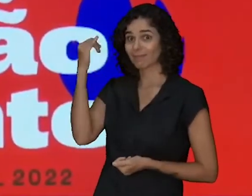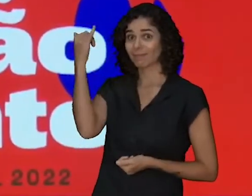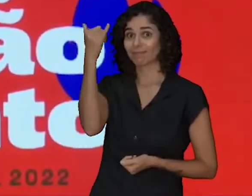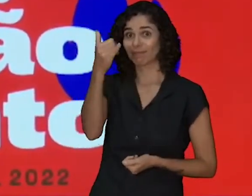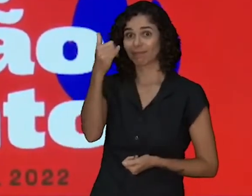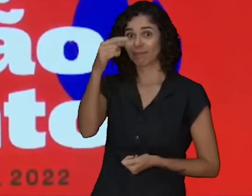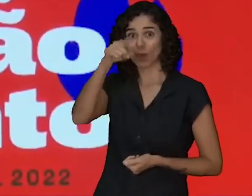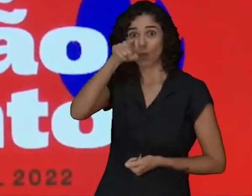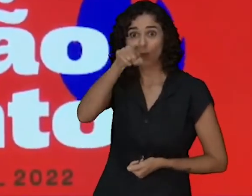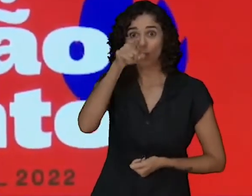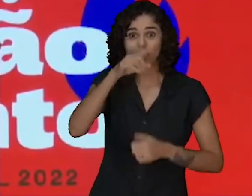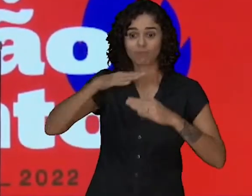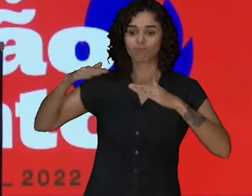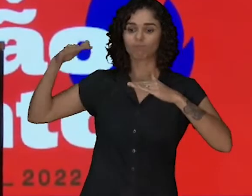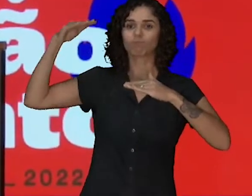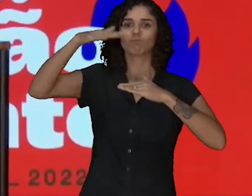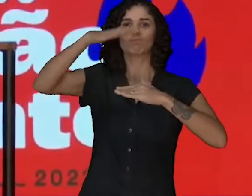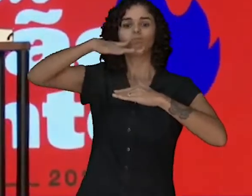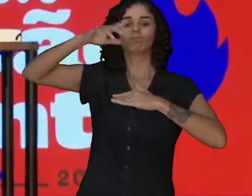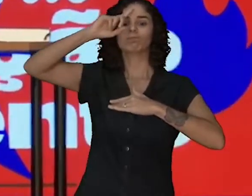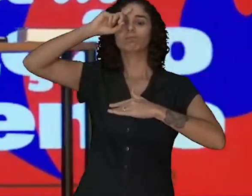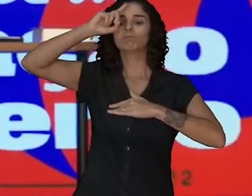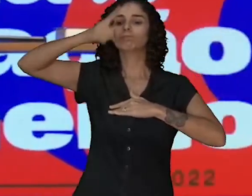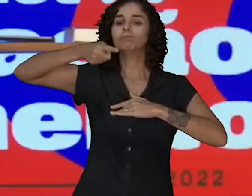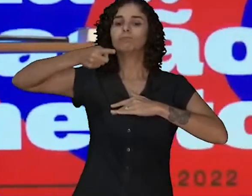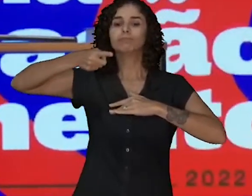domine, prospere,